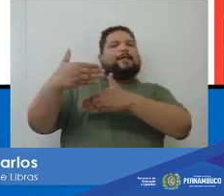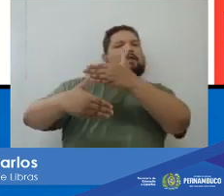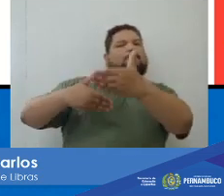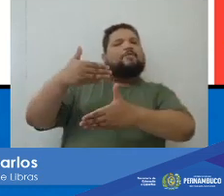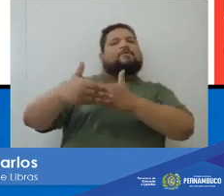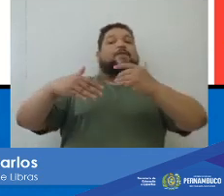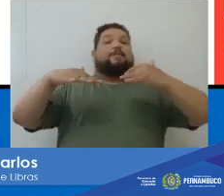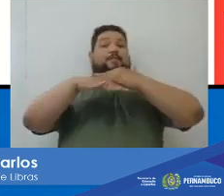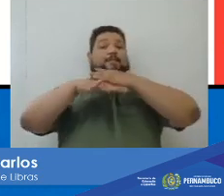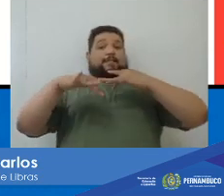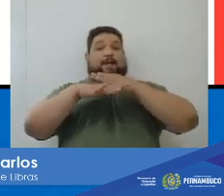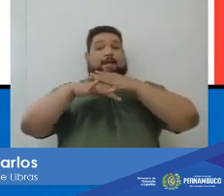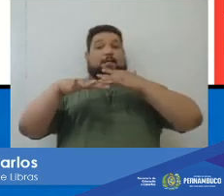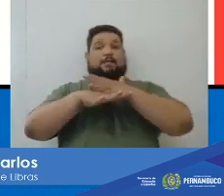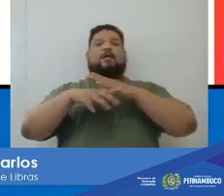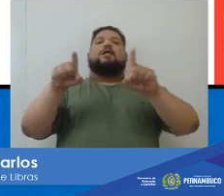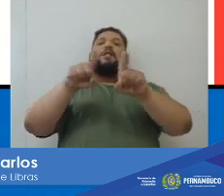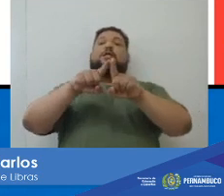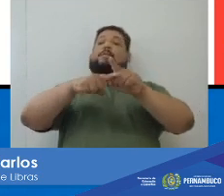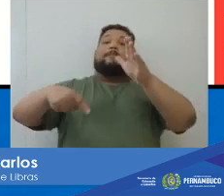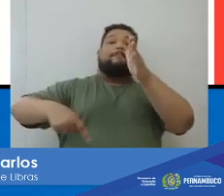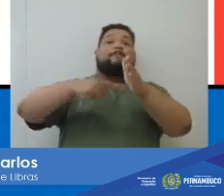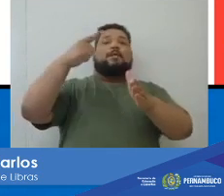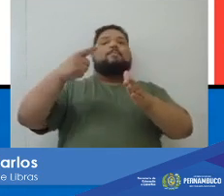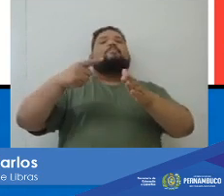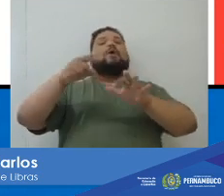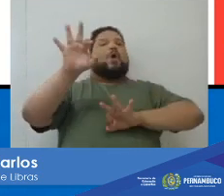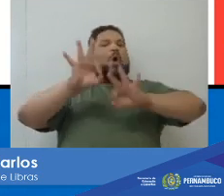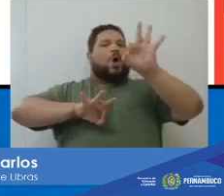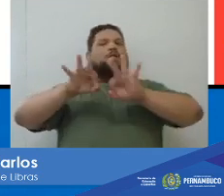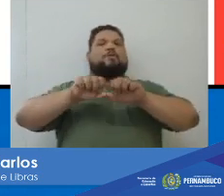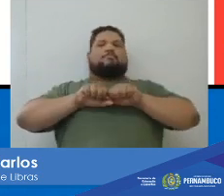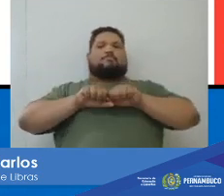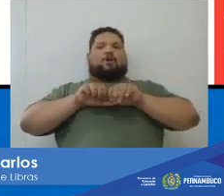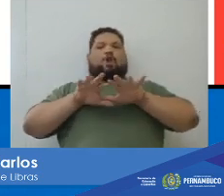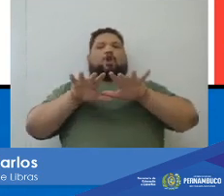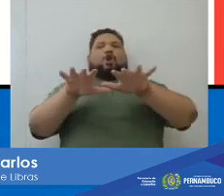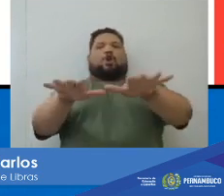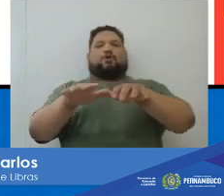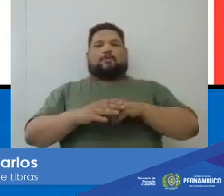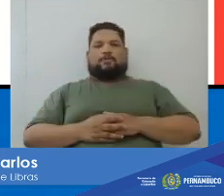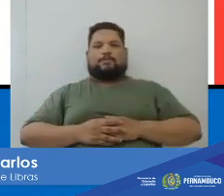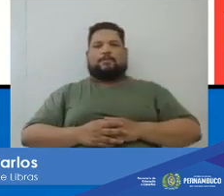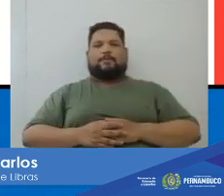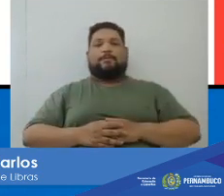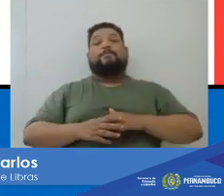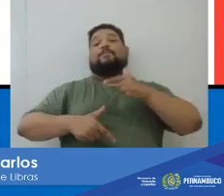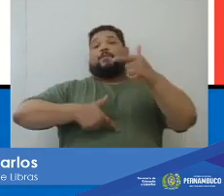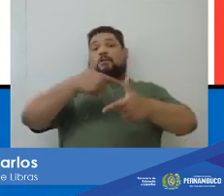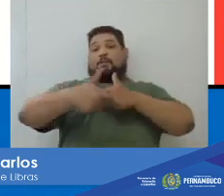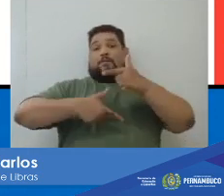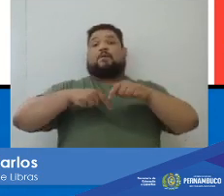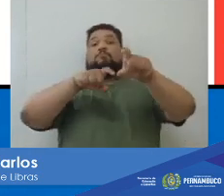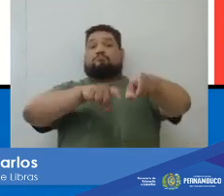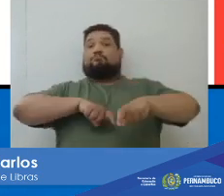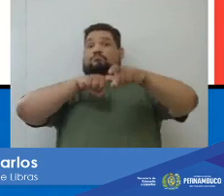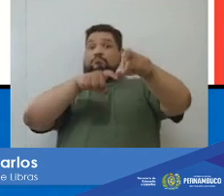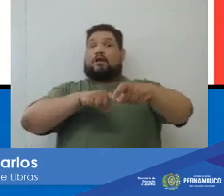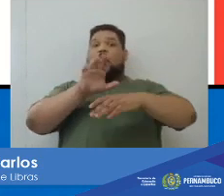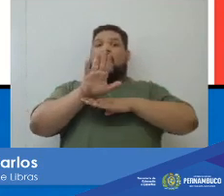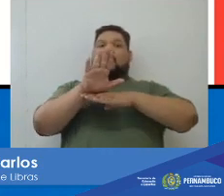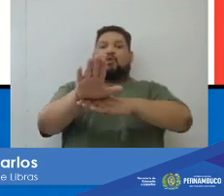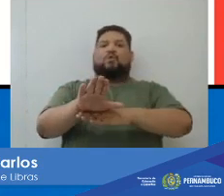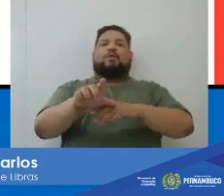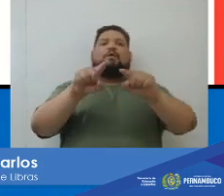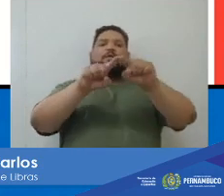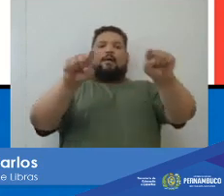primeiras civilizações e o seu primeiro processo de expansão. A partir da prática agrícola, a gente vai ter um processo de formação de